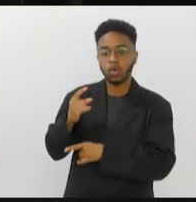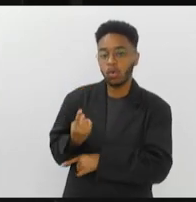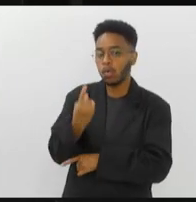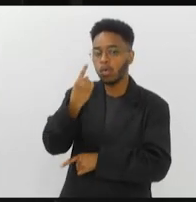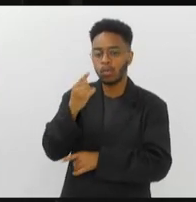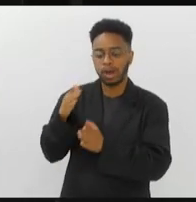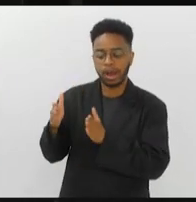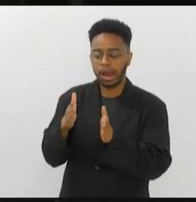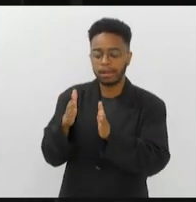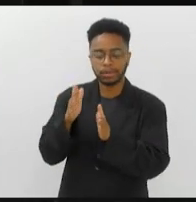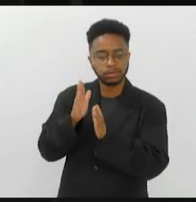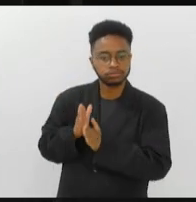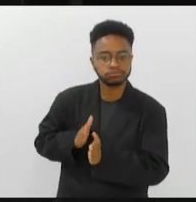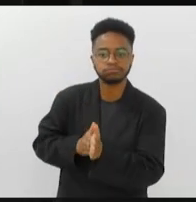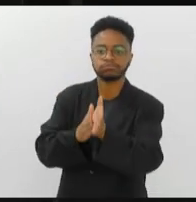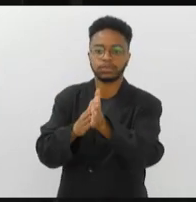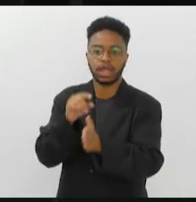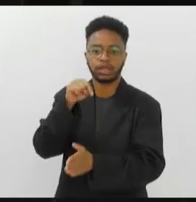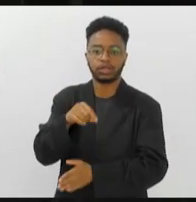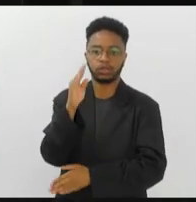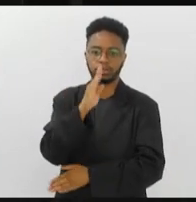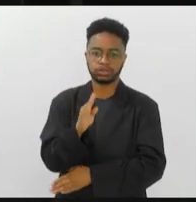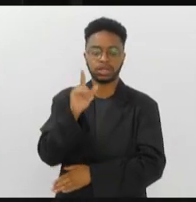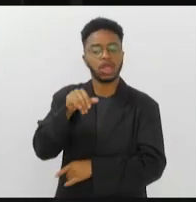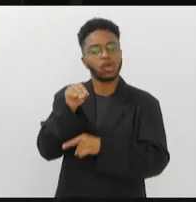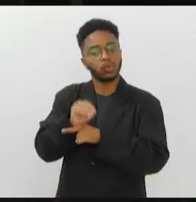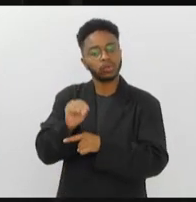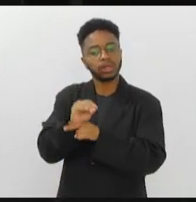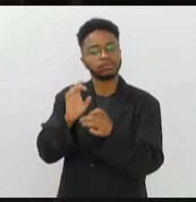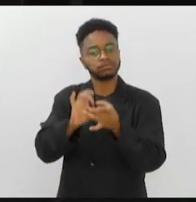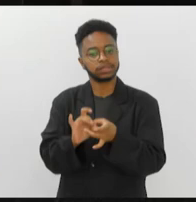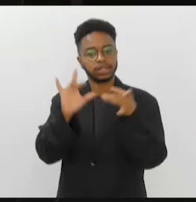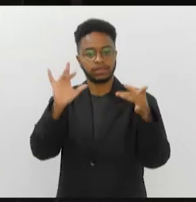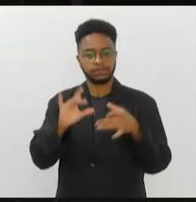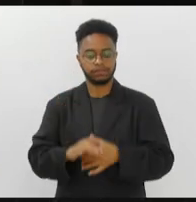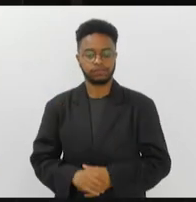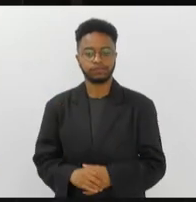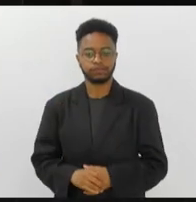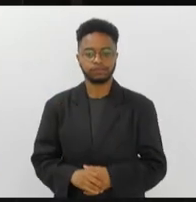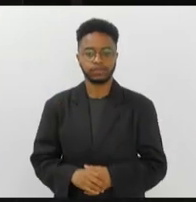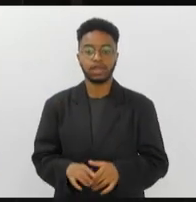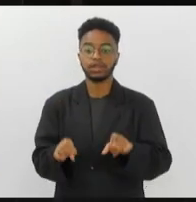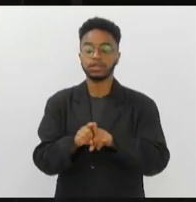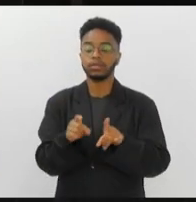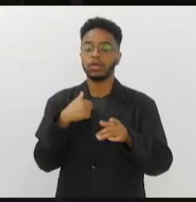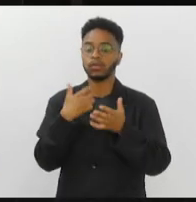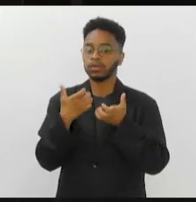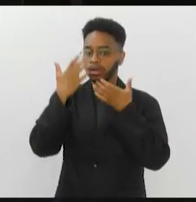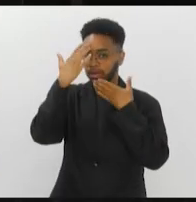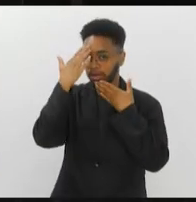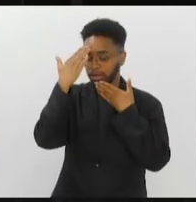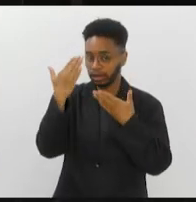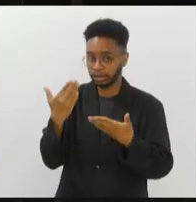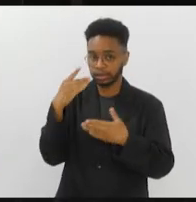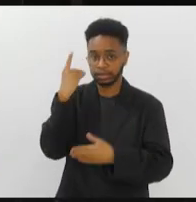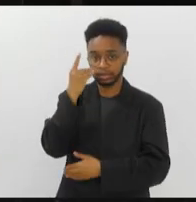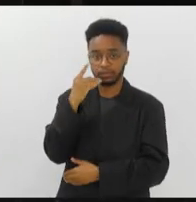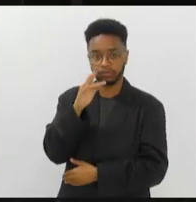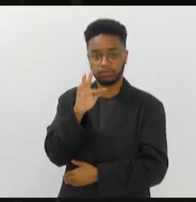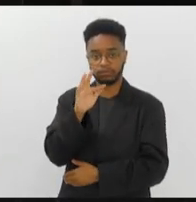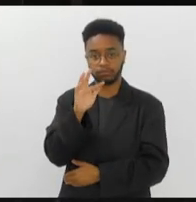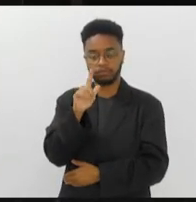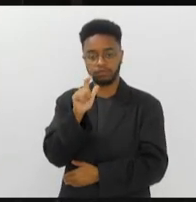para as políticas públicas em nosso país. O cuidado em liberdade. Quero agradecer imensamente ao deputado